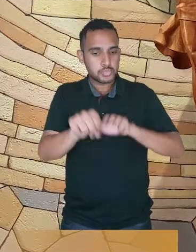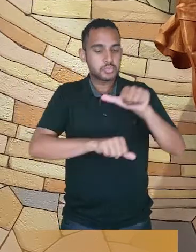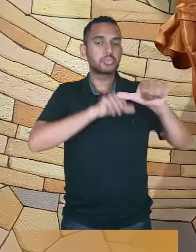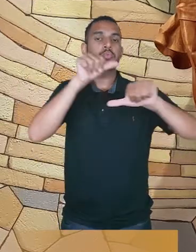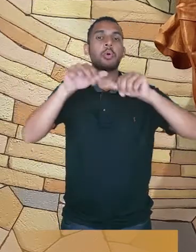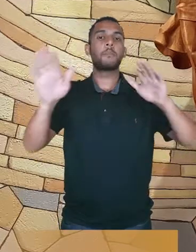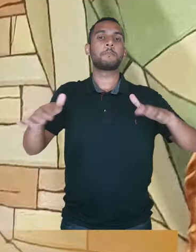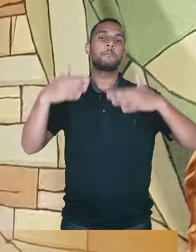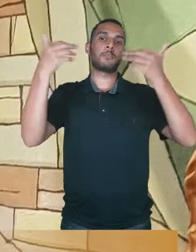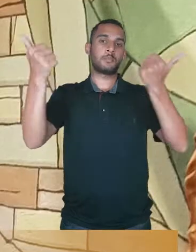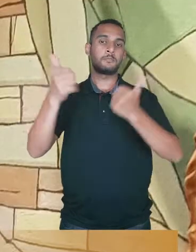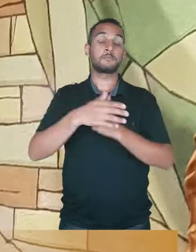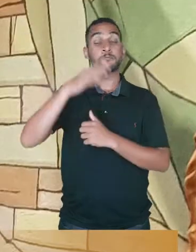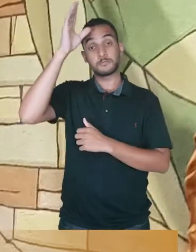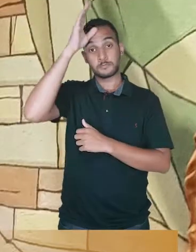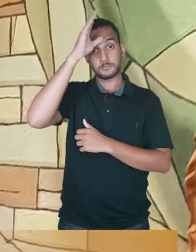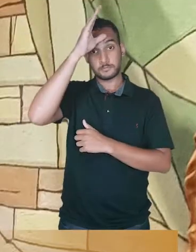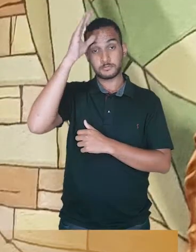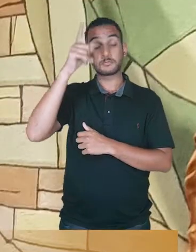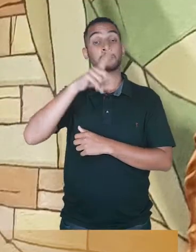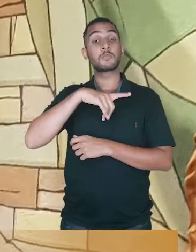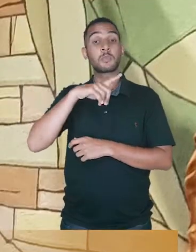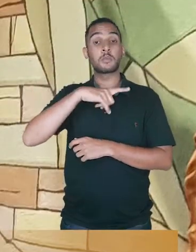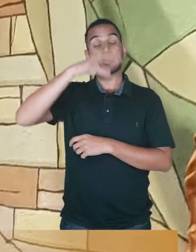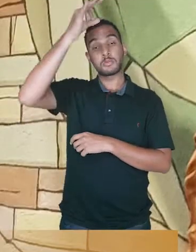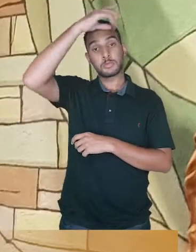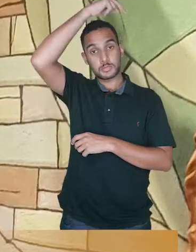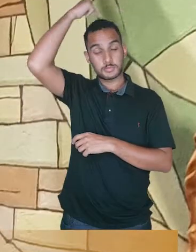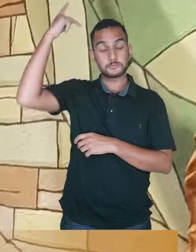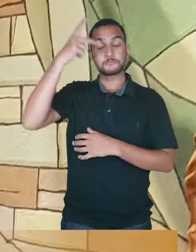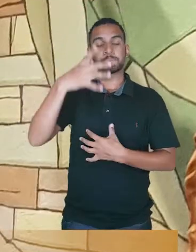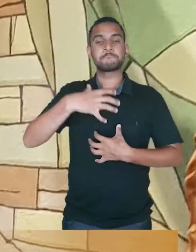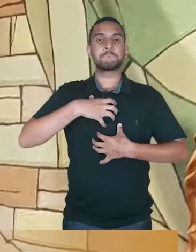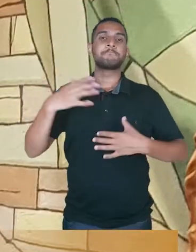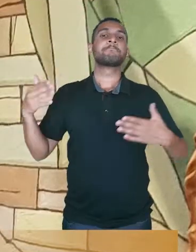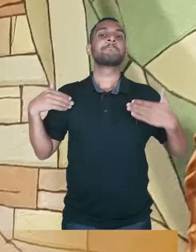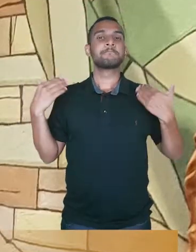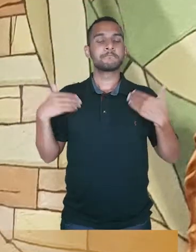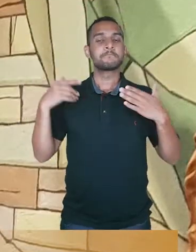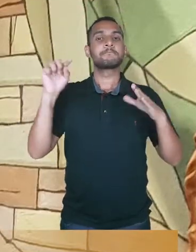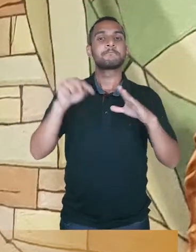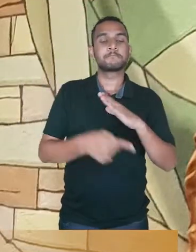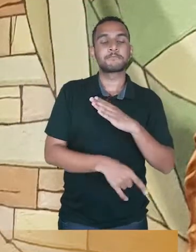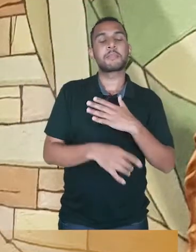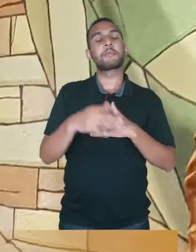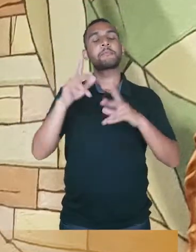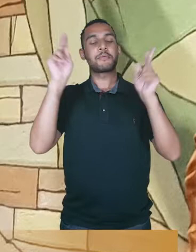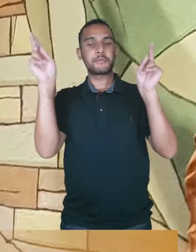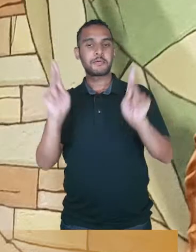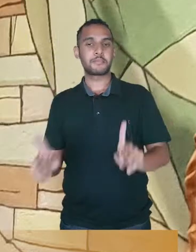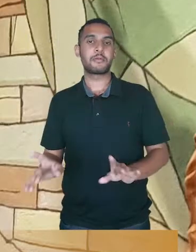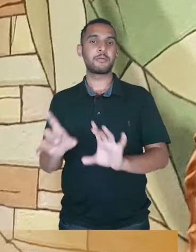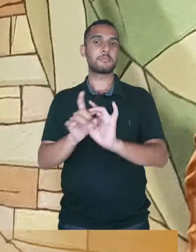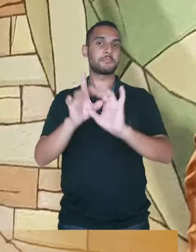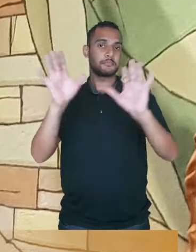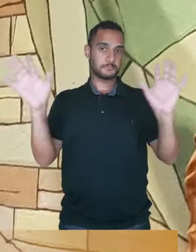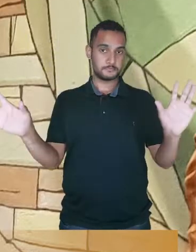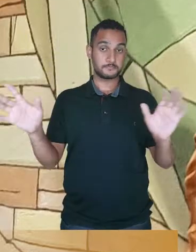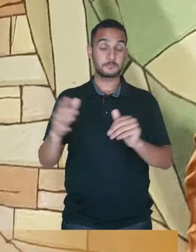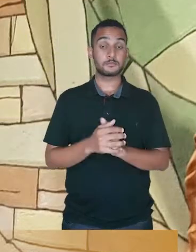totalmente o cristão encontra no espírito santo uma alegria profunda uma paz e uma liberdade